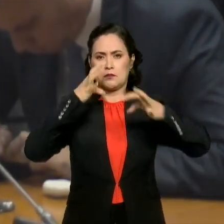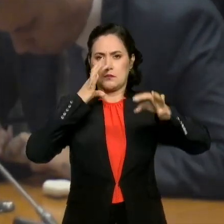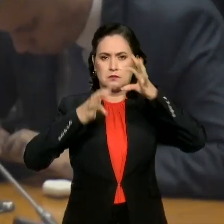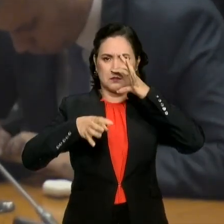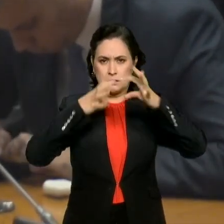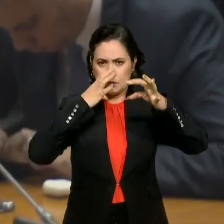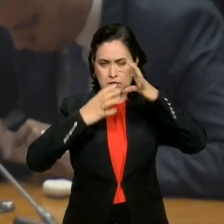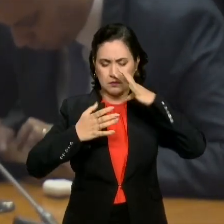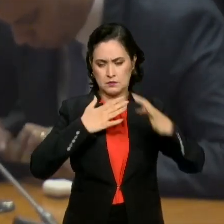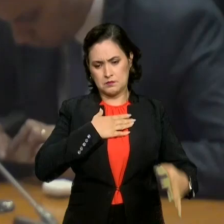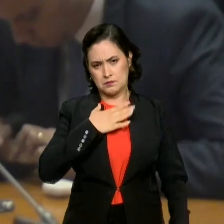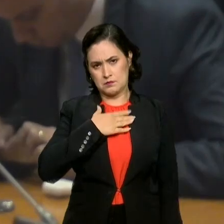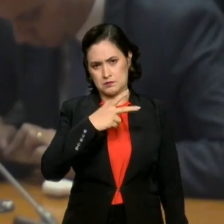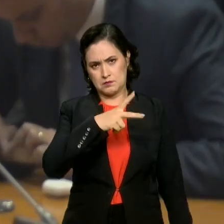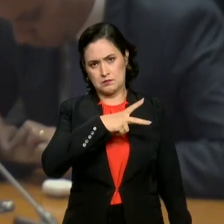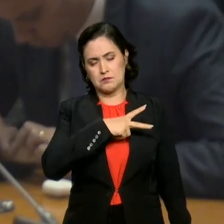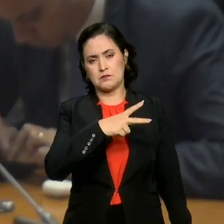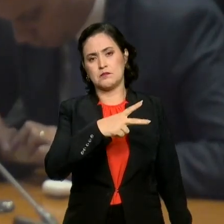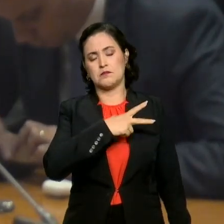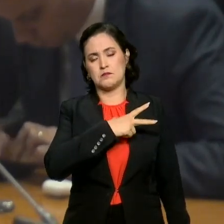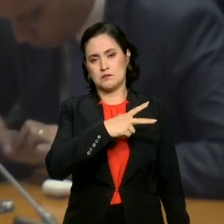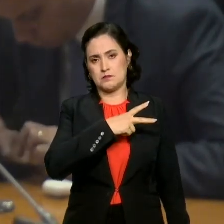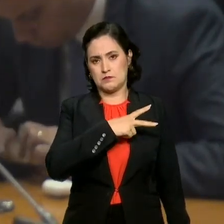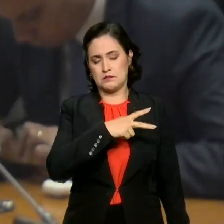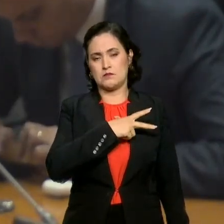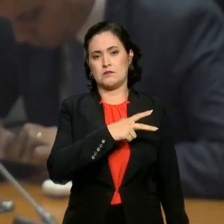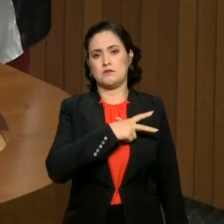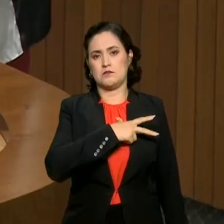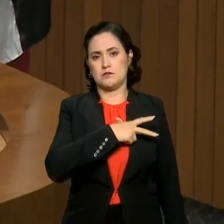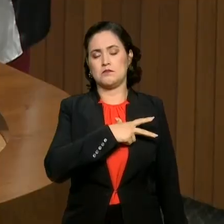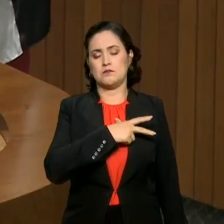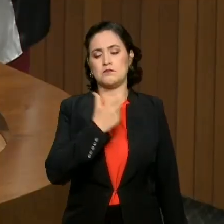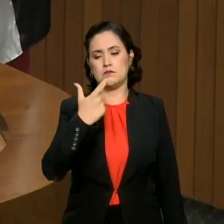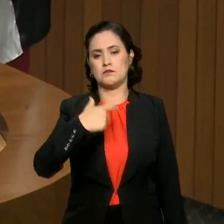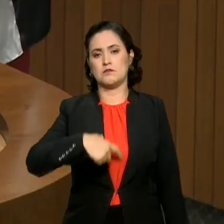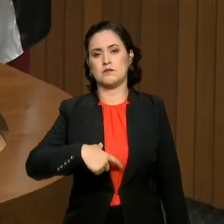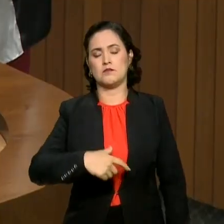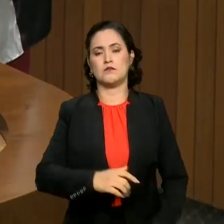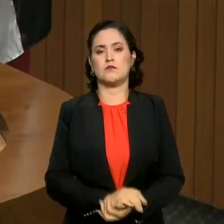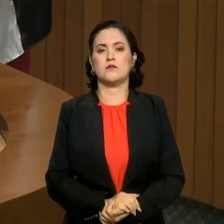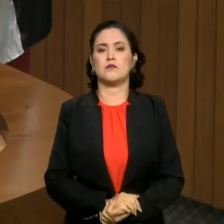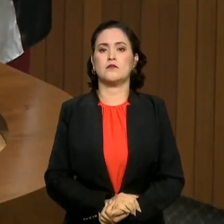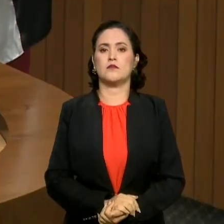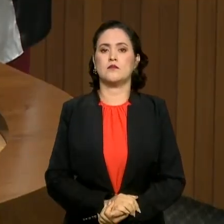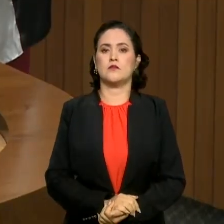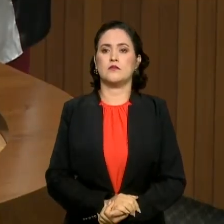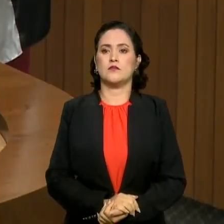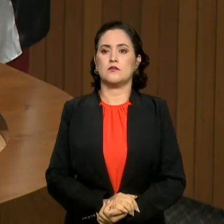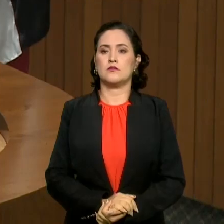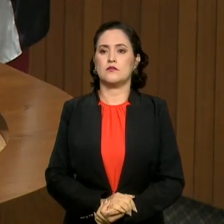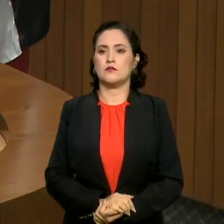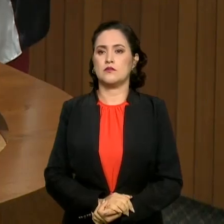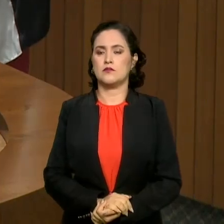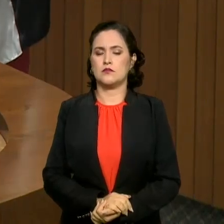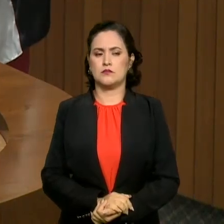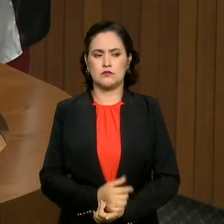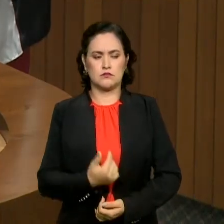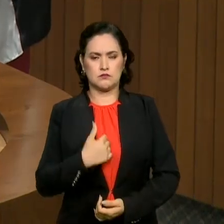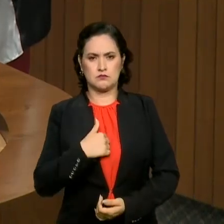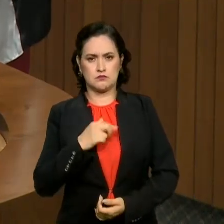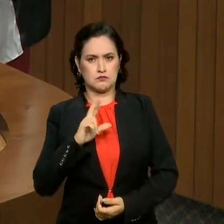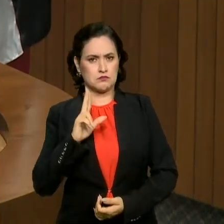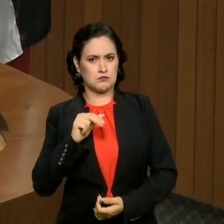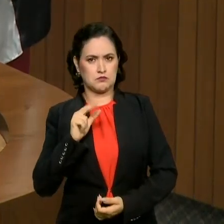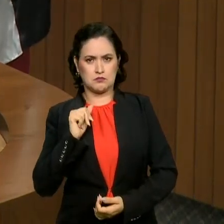da política, foram para adjetivação pejorativa, que é coisa que eu nunca chamei aqui discutindo, chamei o deputado Júlio